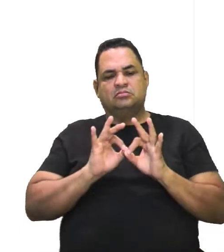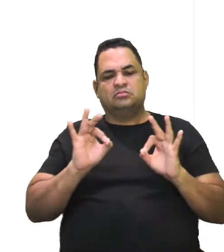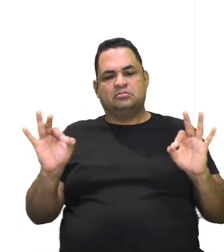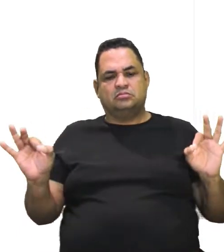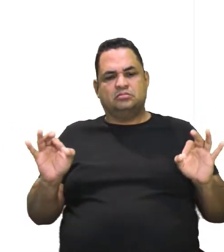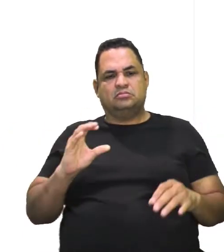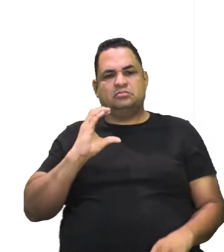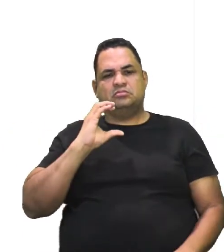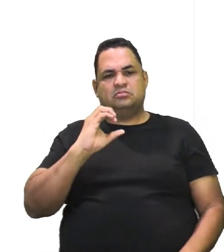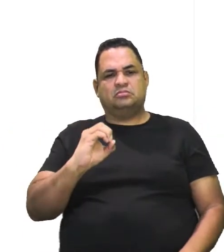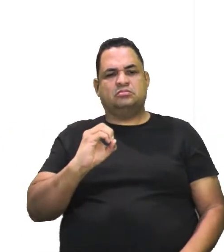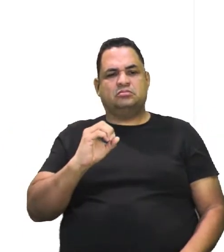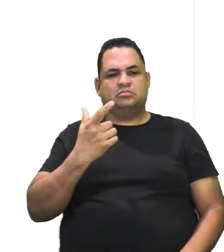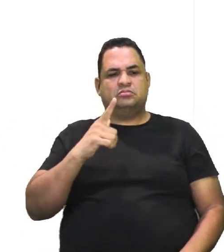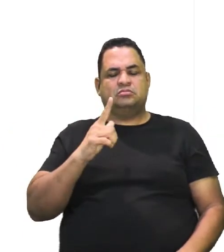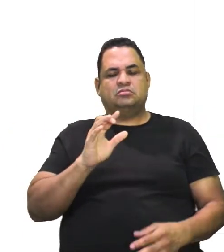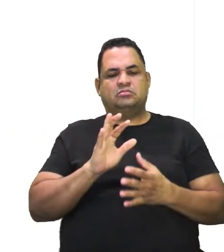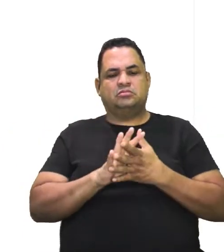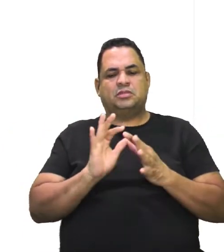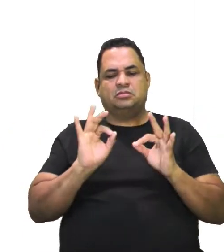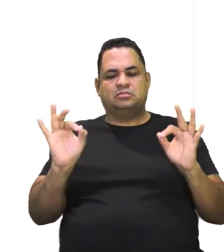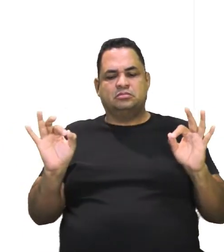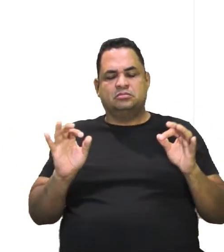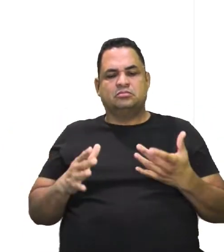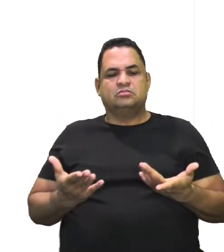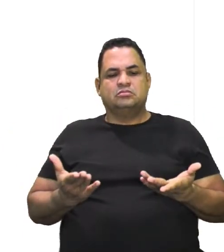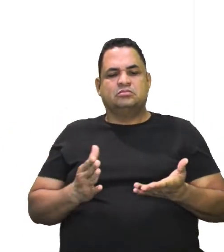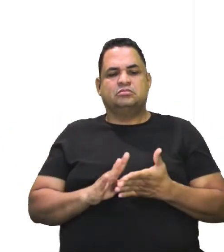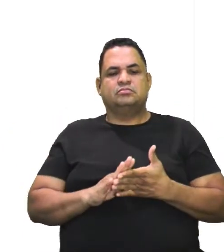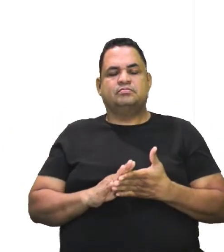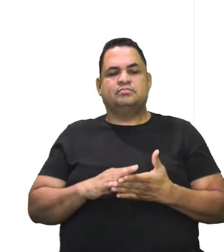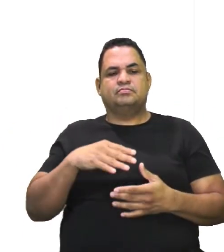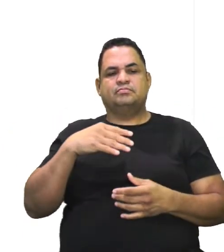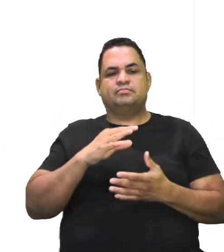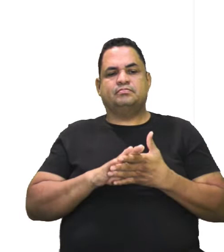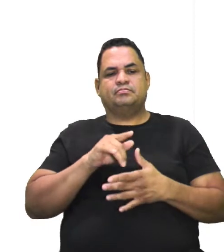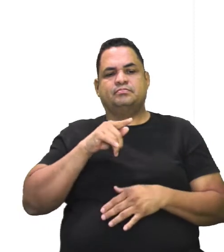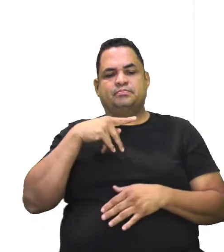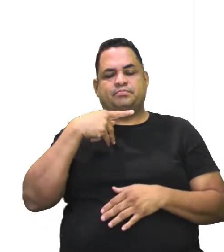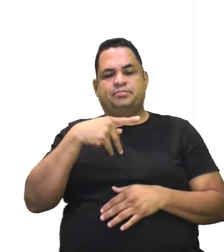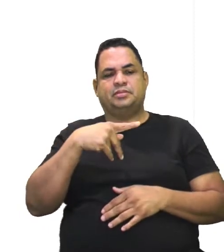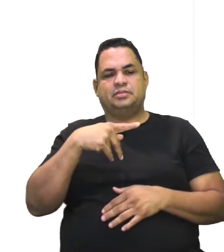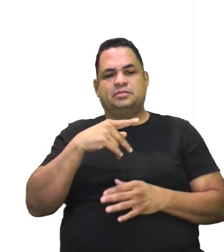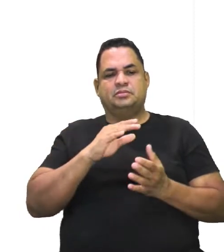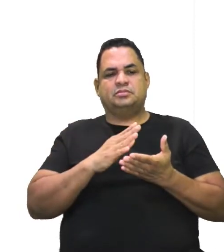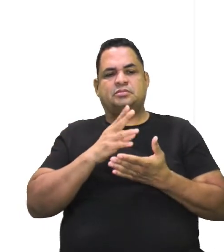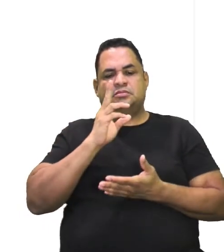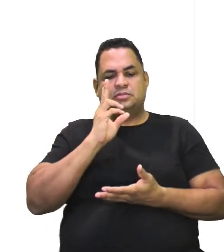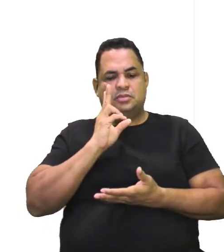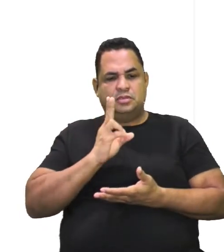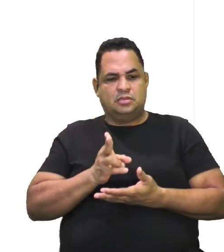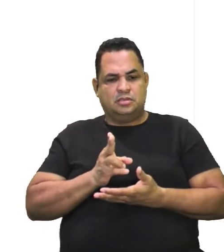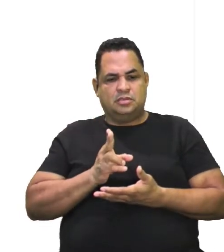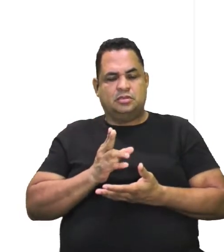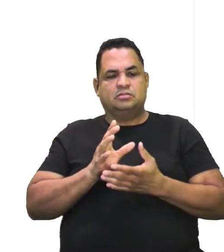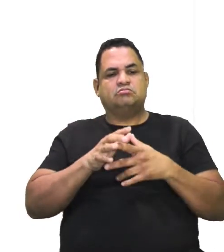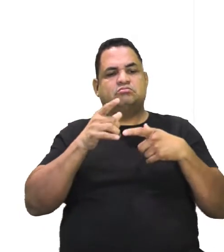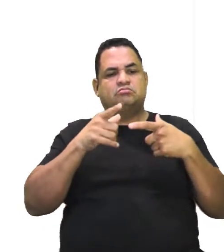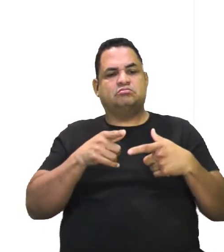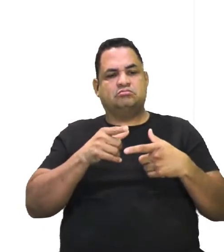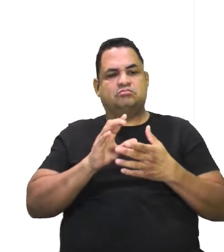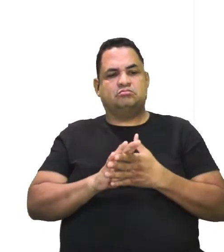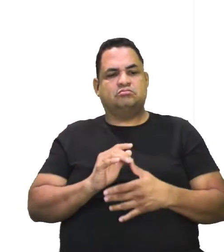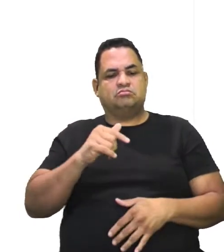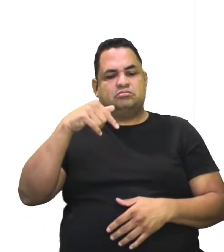é 0. Não tem distância, né? O ponto P, ele está localizado no mesmo lugar do